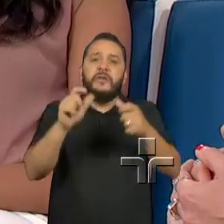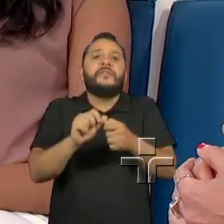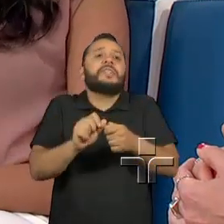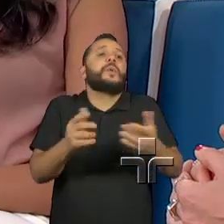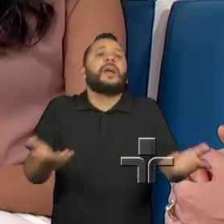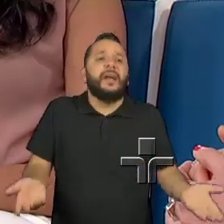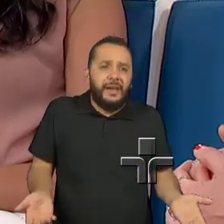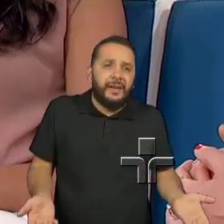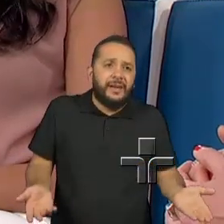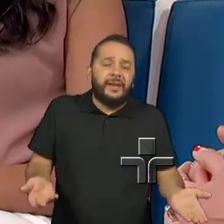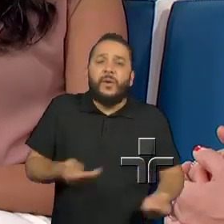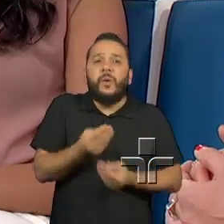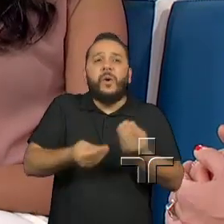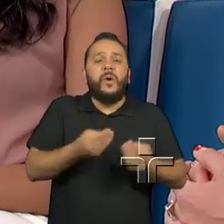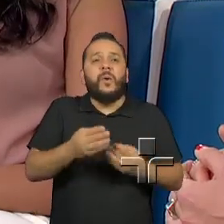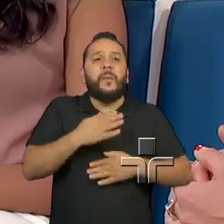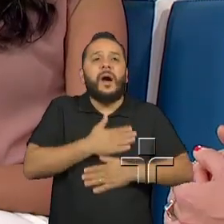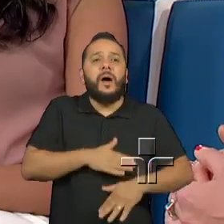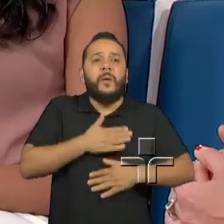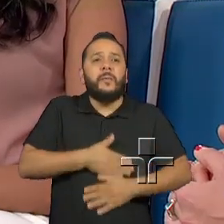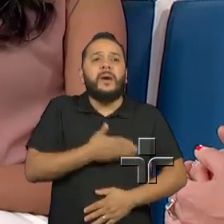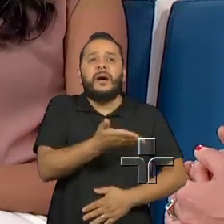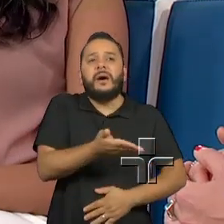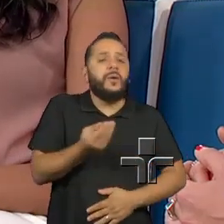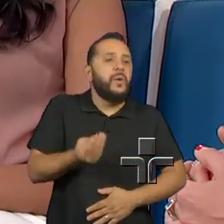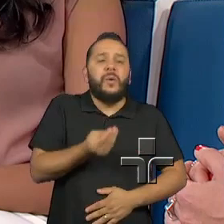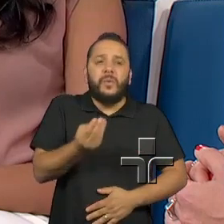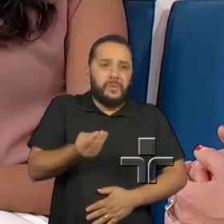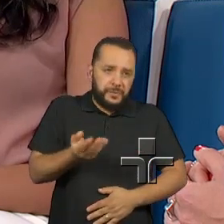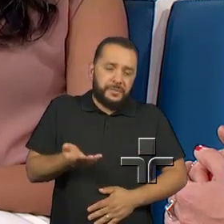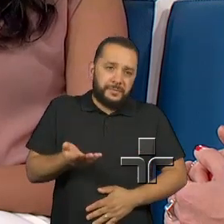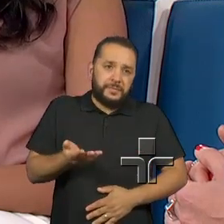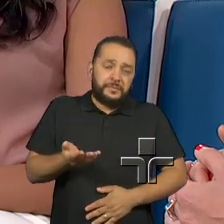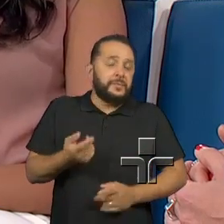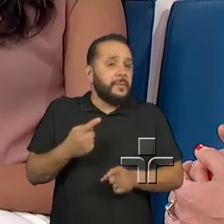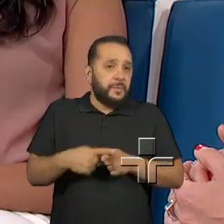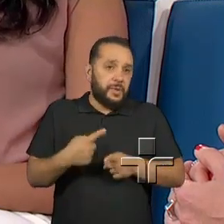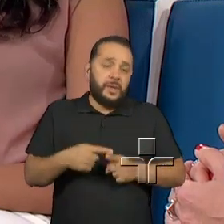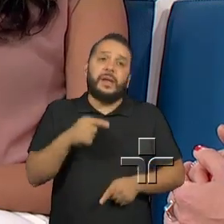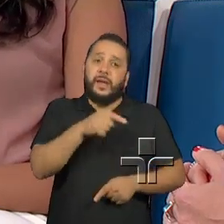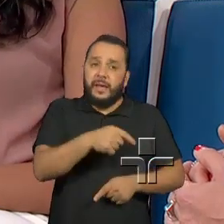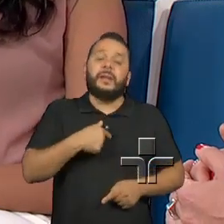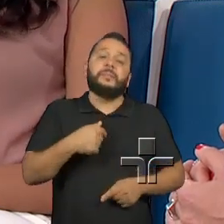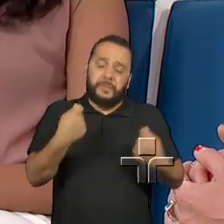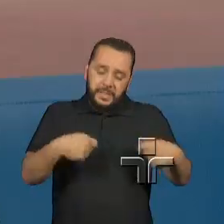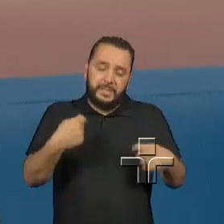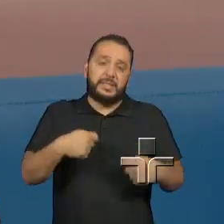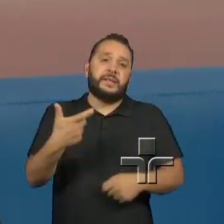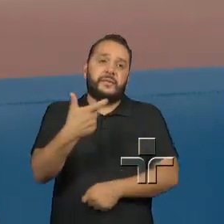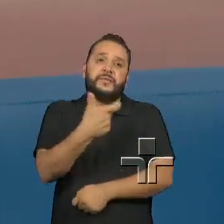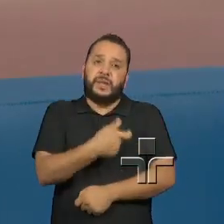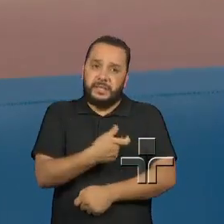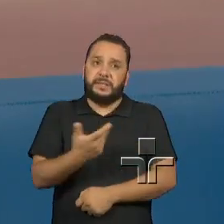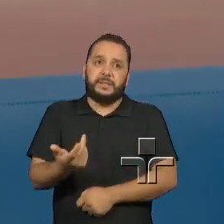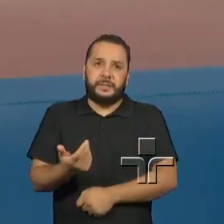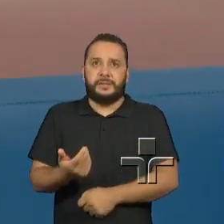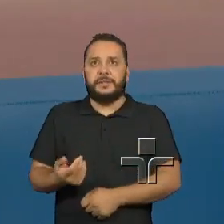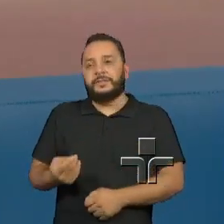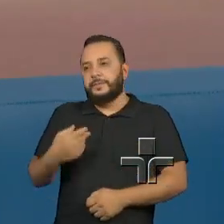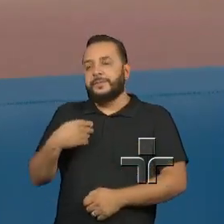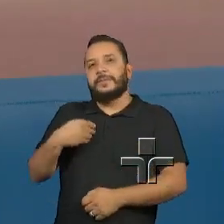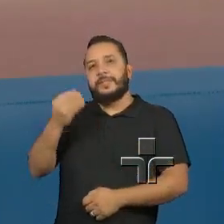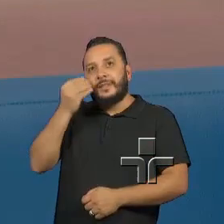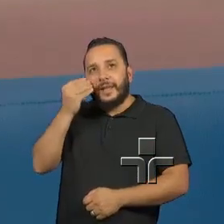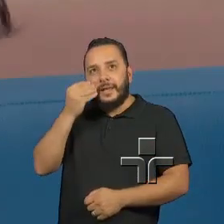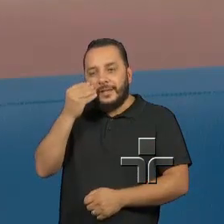saúde. Qual que é a dica para você conseguir acalmar uma criança dessa, já que ela vai ter que sair de lá com a vacina? É, a gente tenta conversar sempre